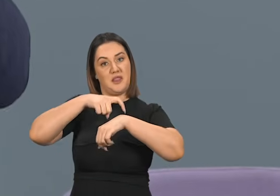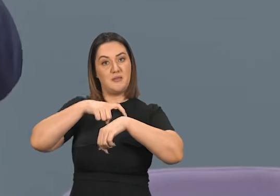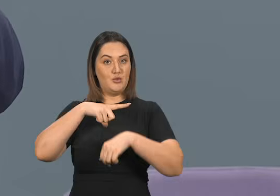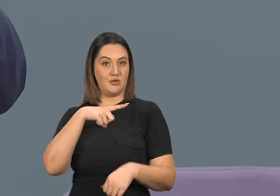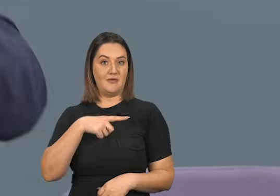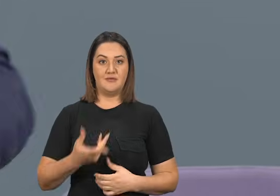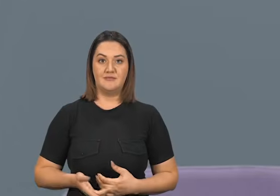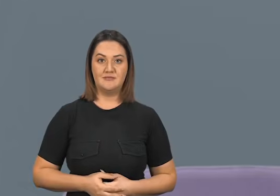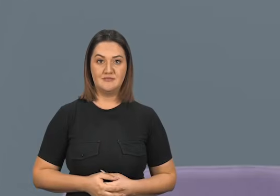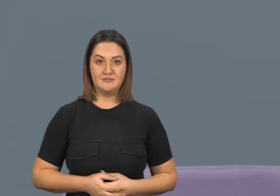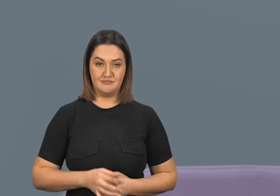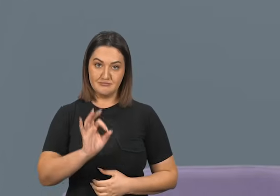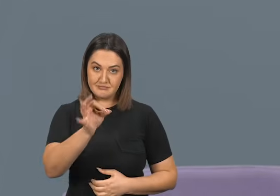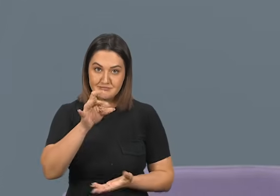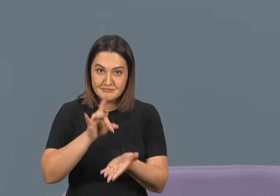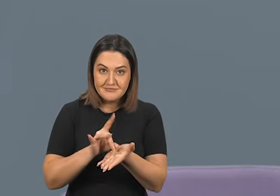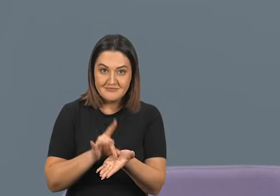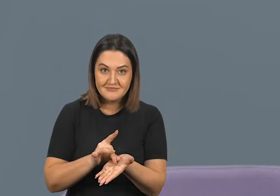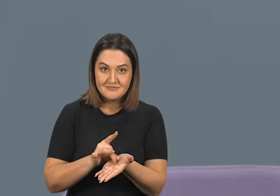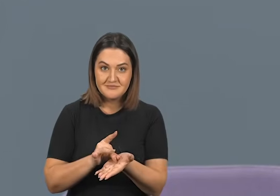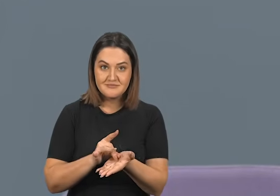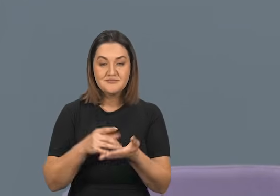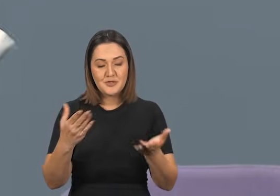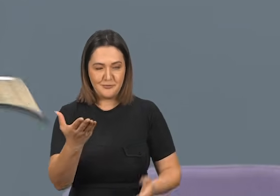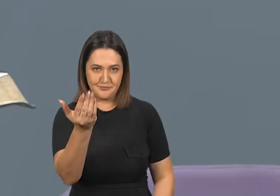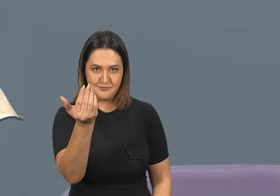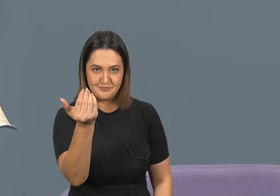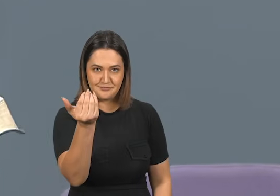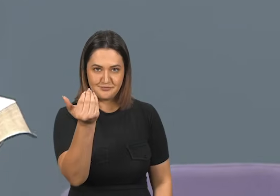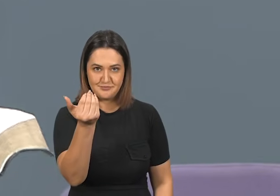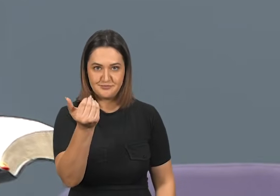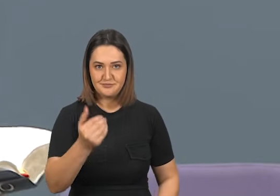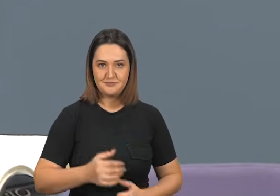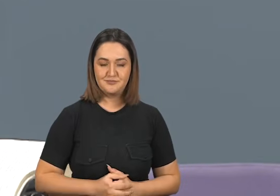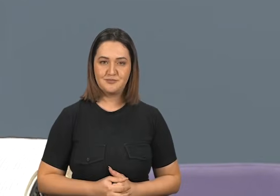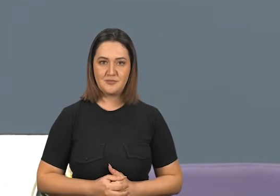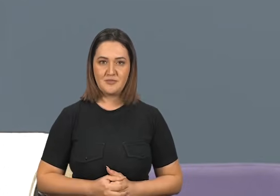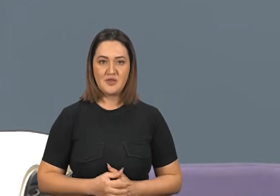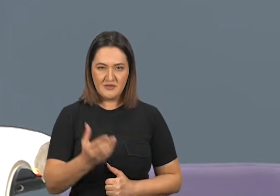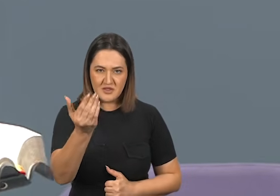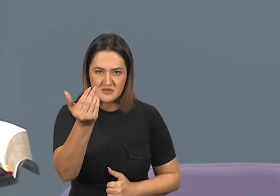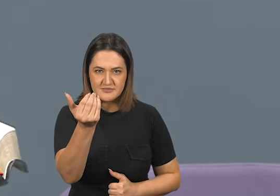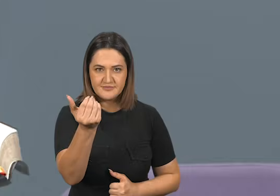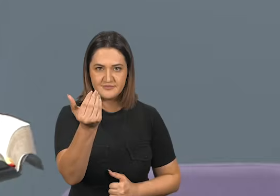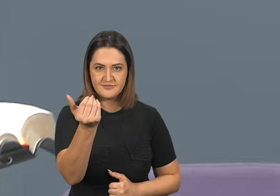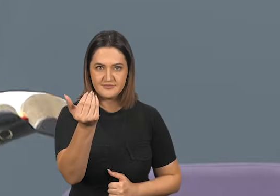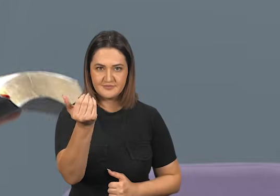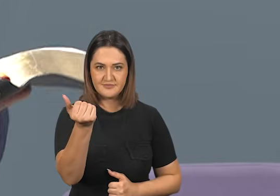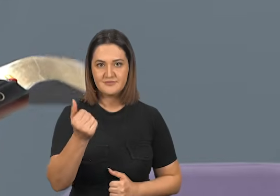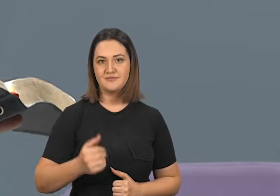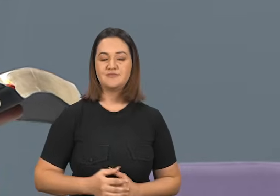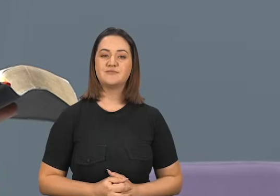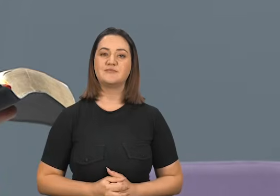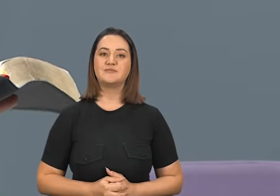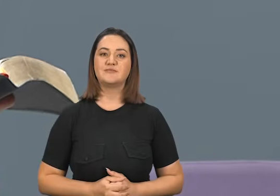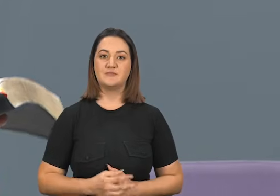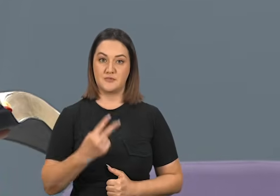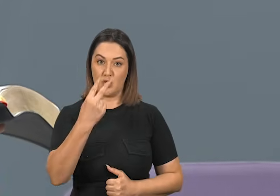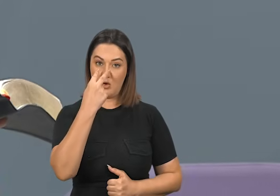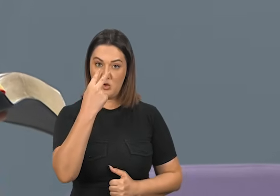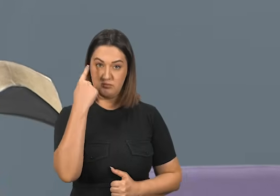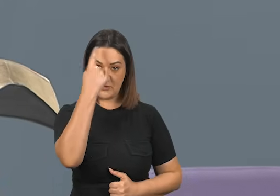E trancou você dentro de casa. Não é verdade? Agora vem cá um pouquinho. Vem cá um pouquinho. Vem